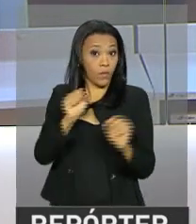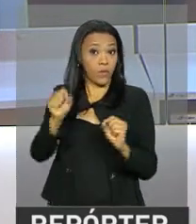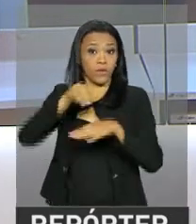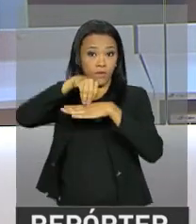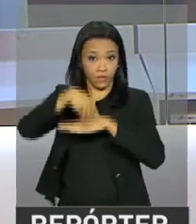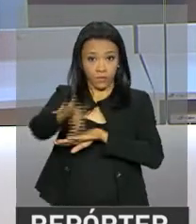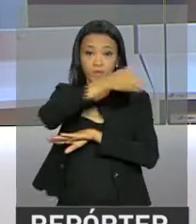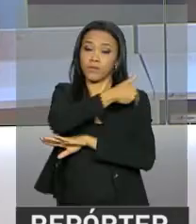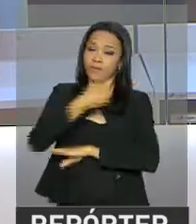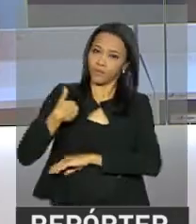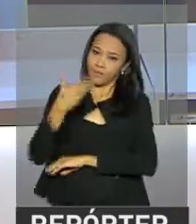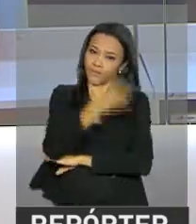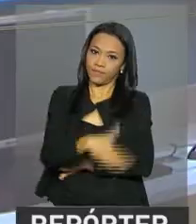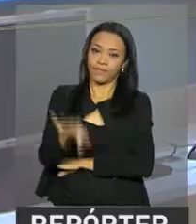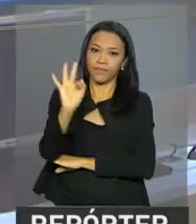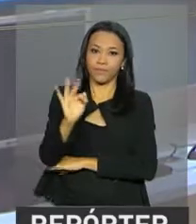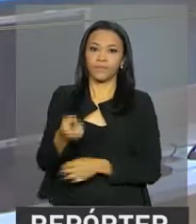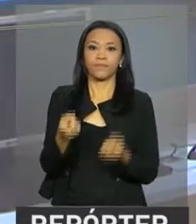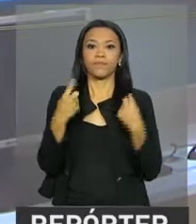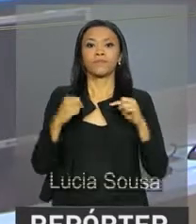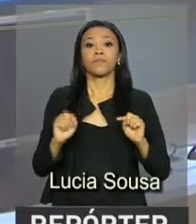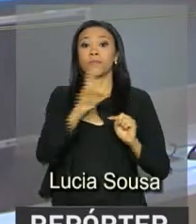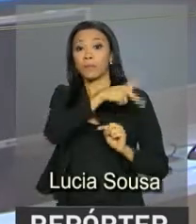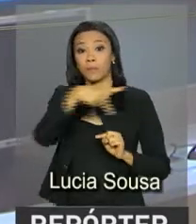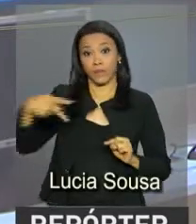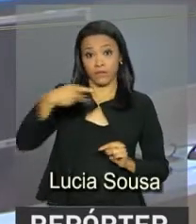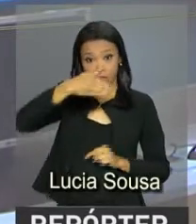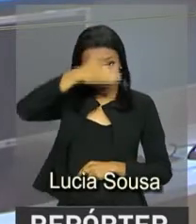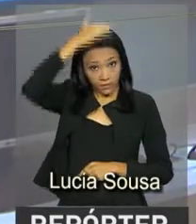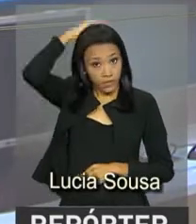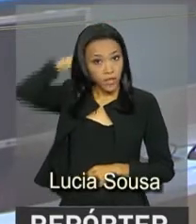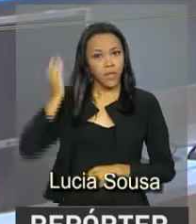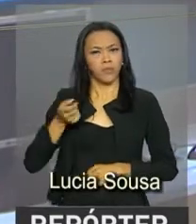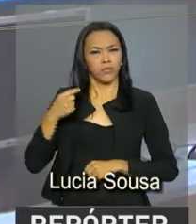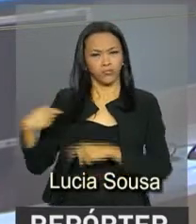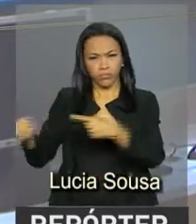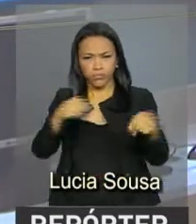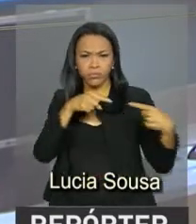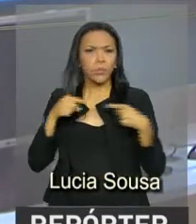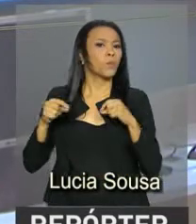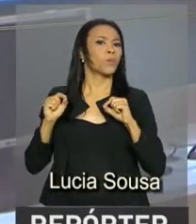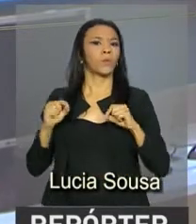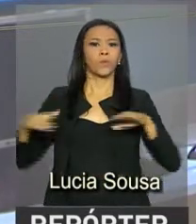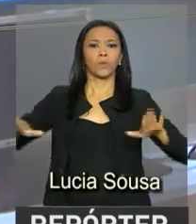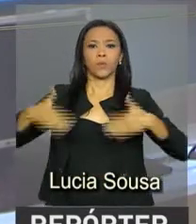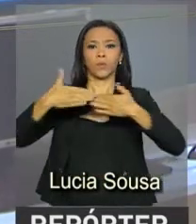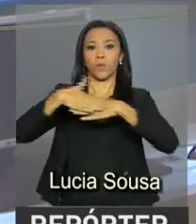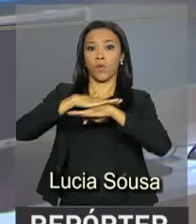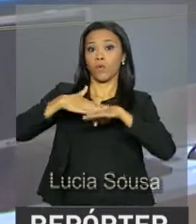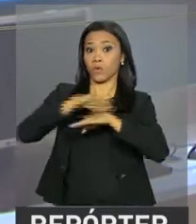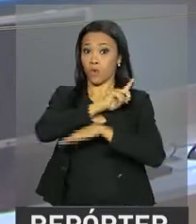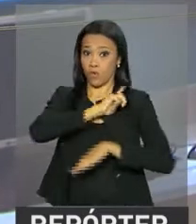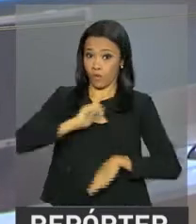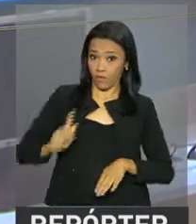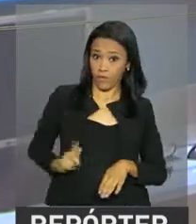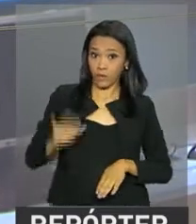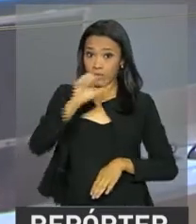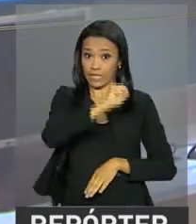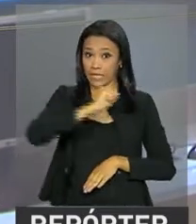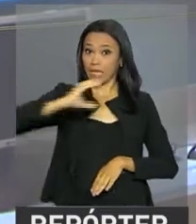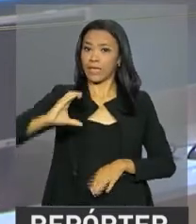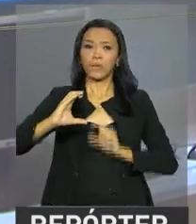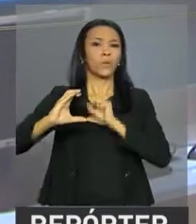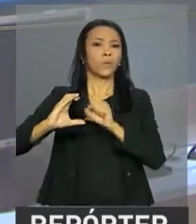notícias do governo federal o presidente michel temer discutiu com o governador de santa catarina raimundo colombo o